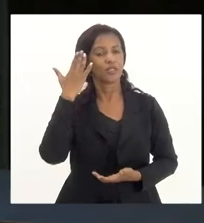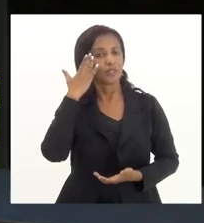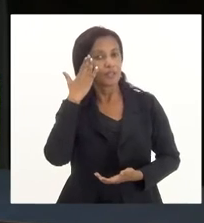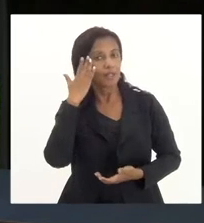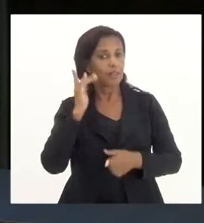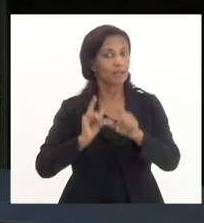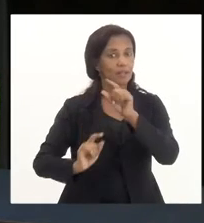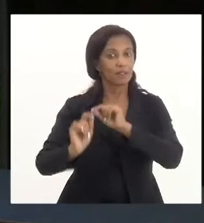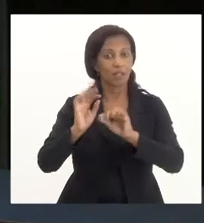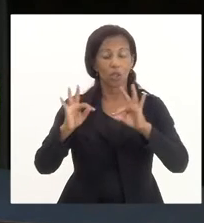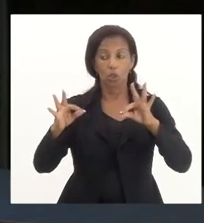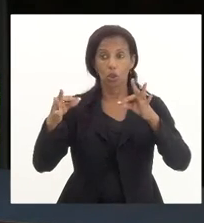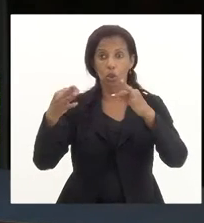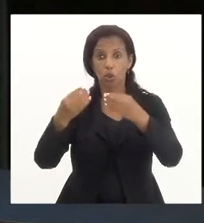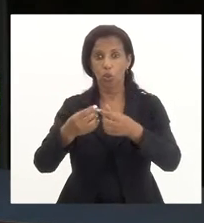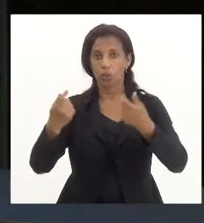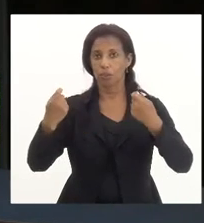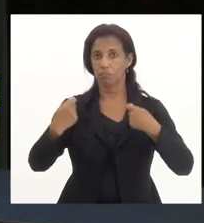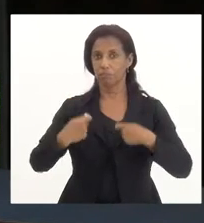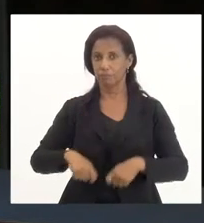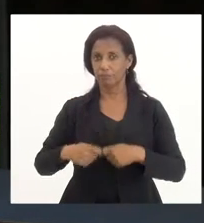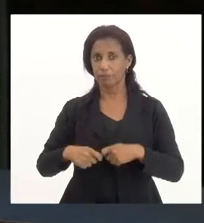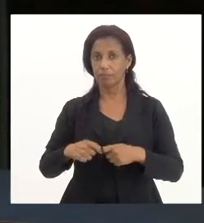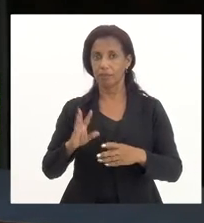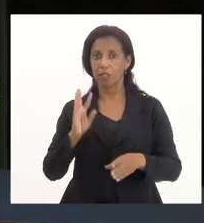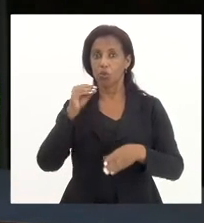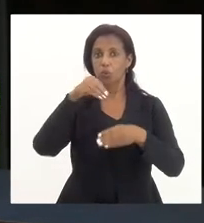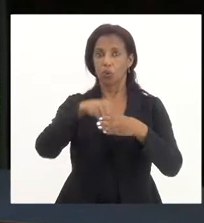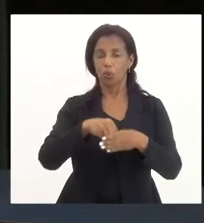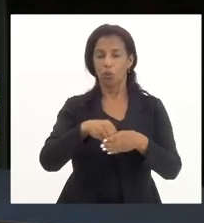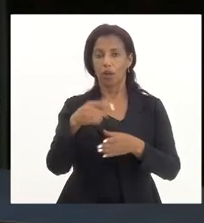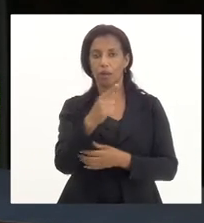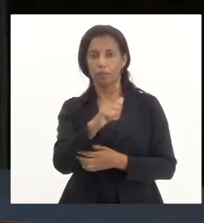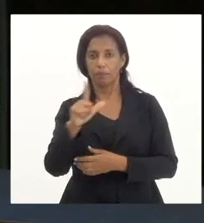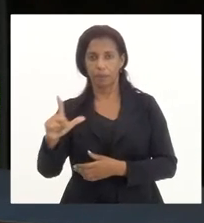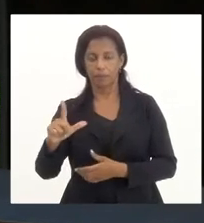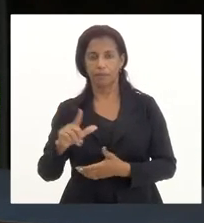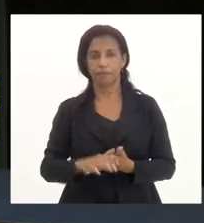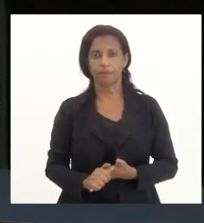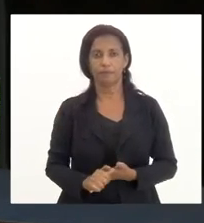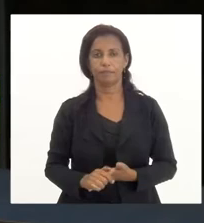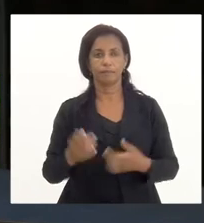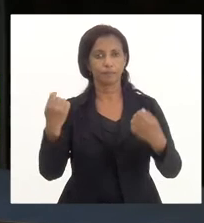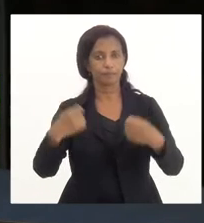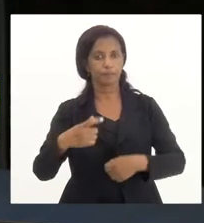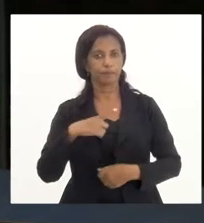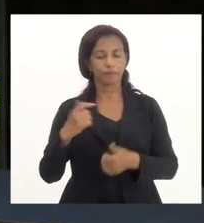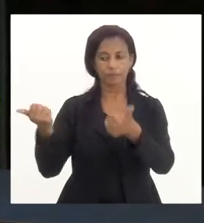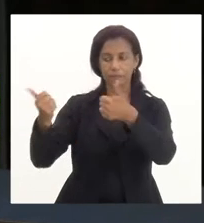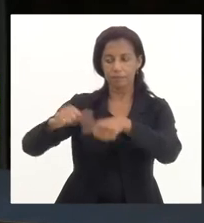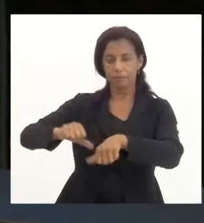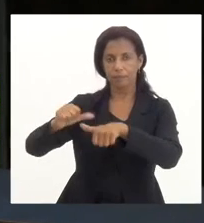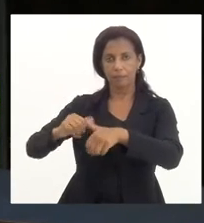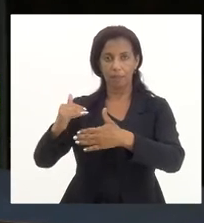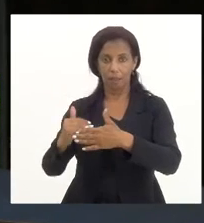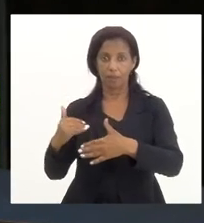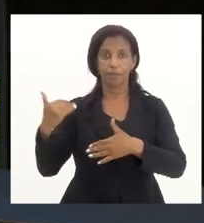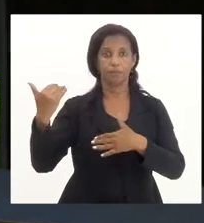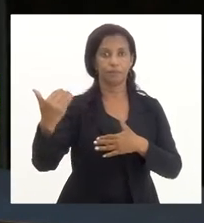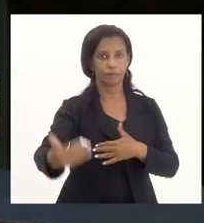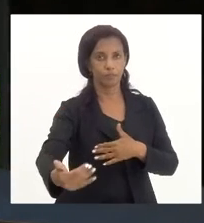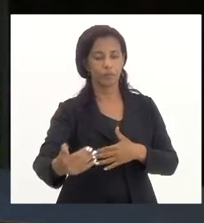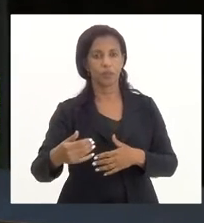entender que é todas Esses são que nós colocarmos nesse projeto de lei será avaliada a posteriori